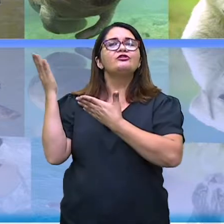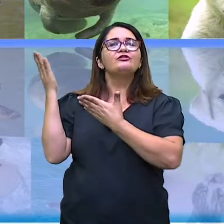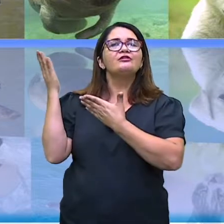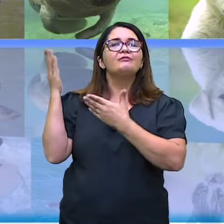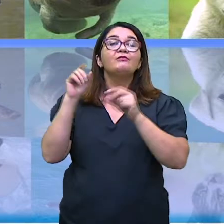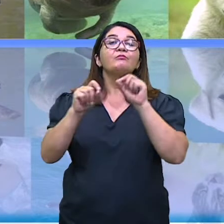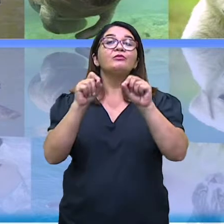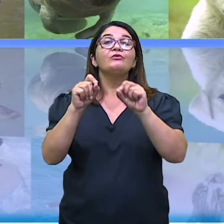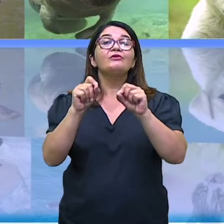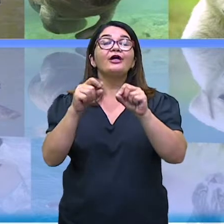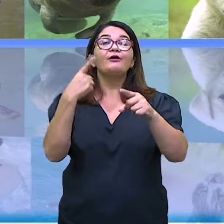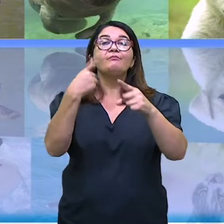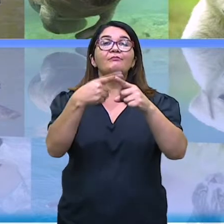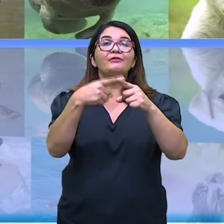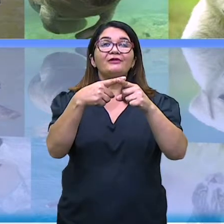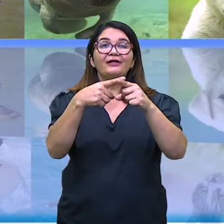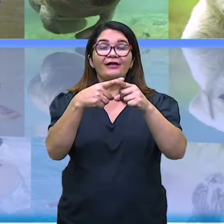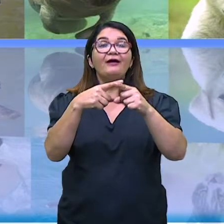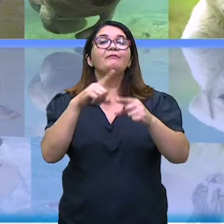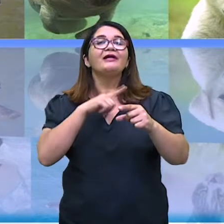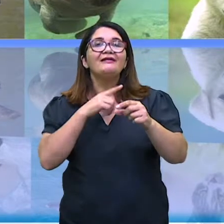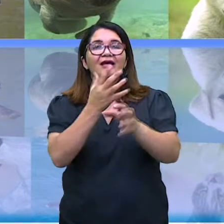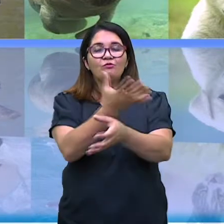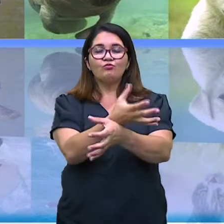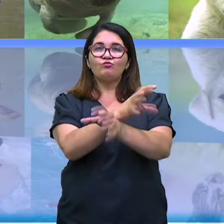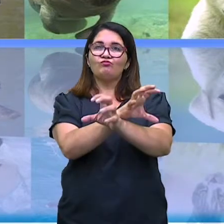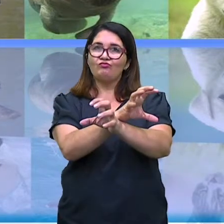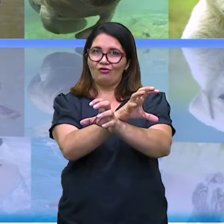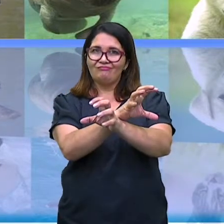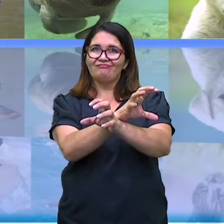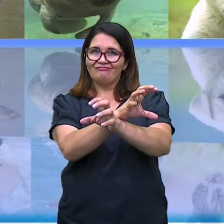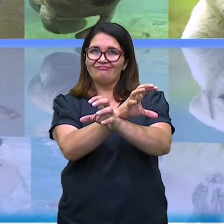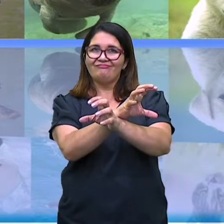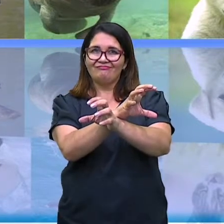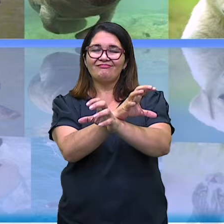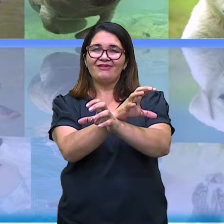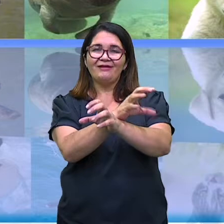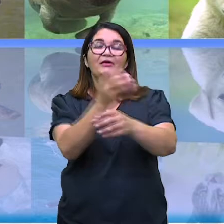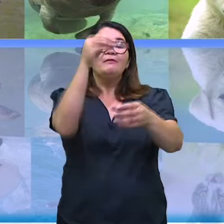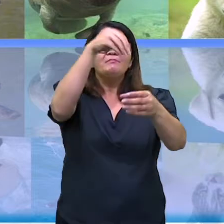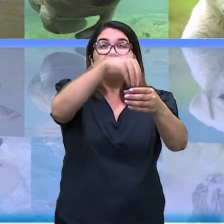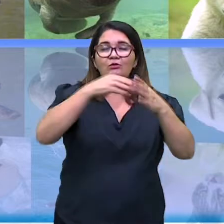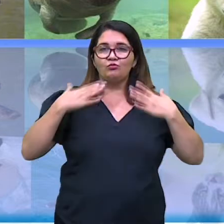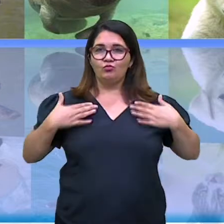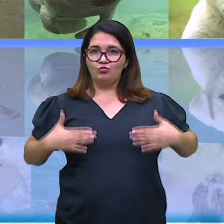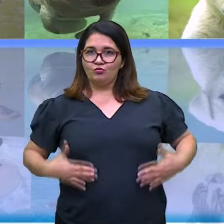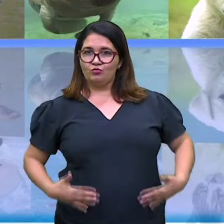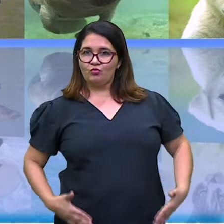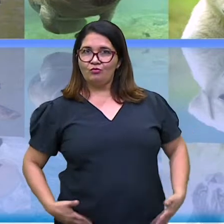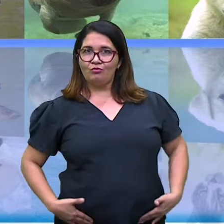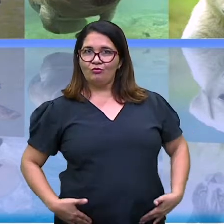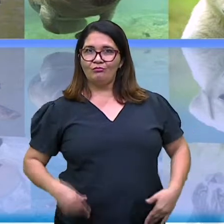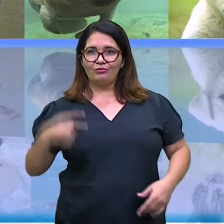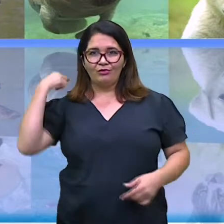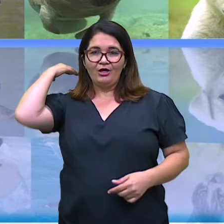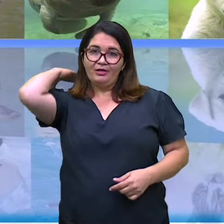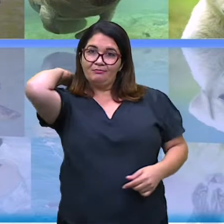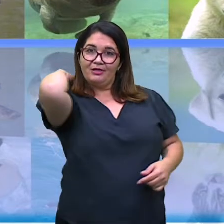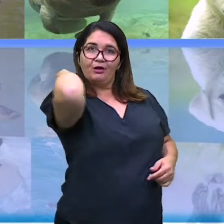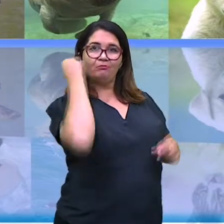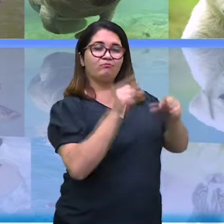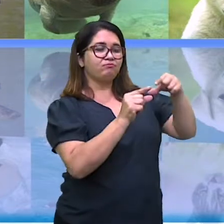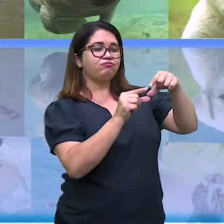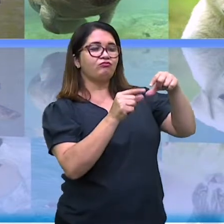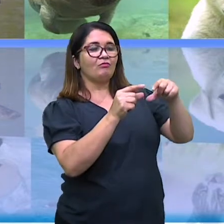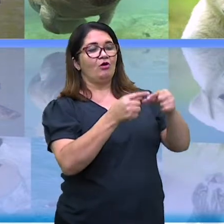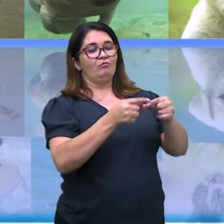uma coluna vertebral, não é mesmo? E aí? O que mais a gente entende destes seres? Eles